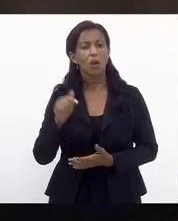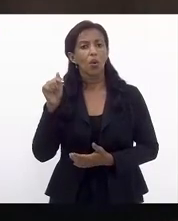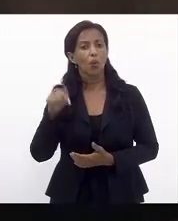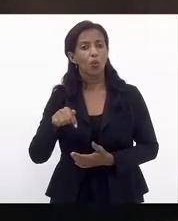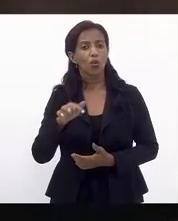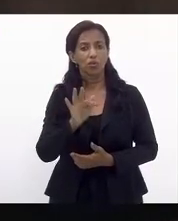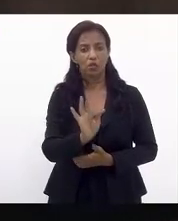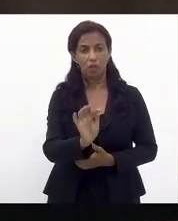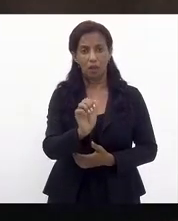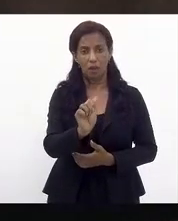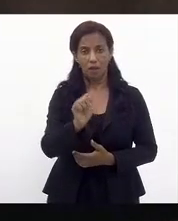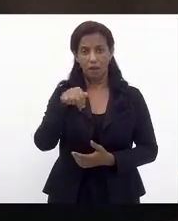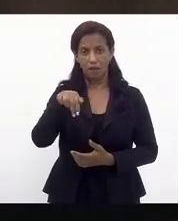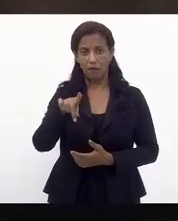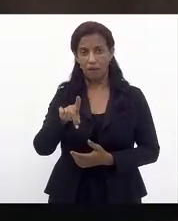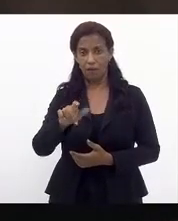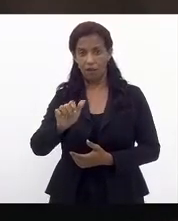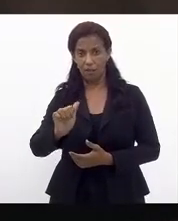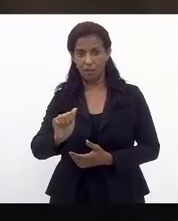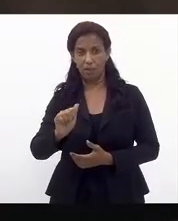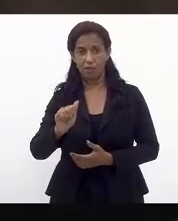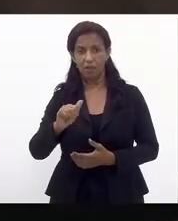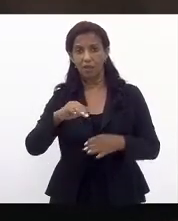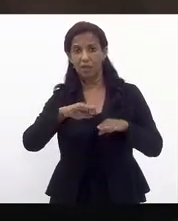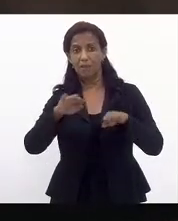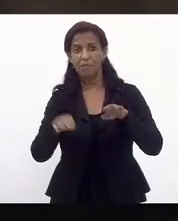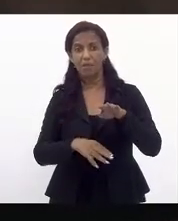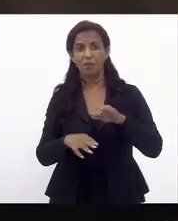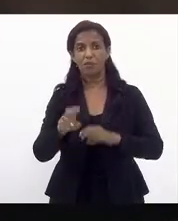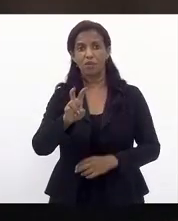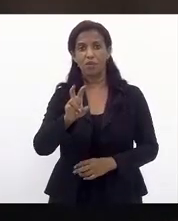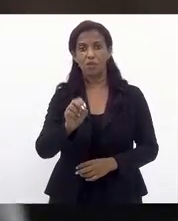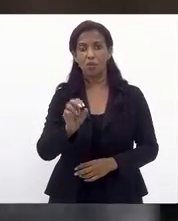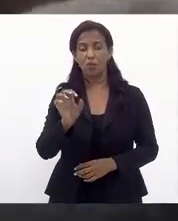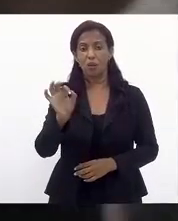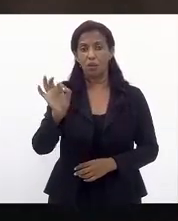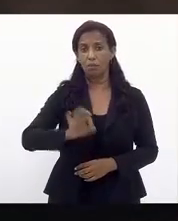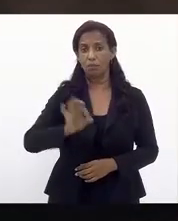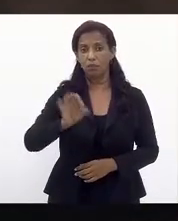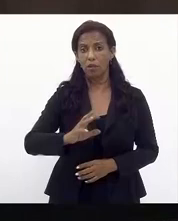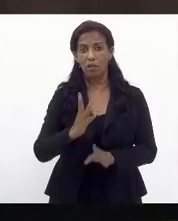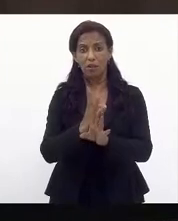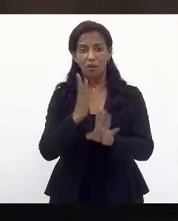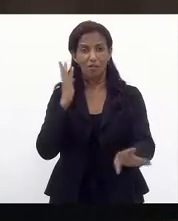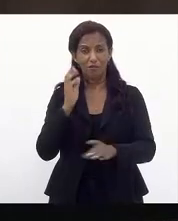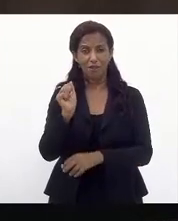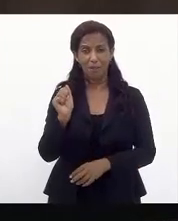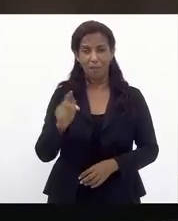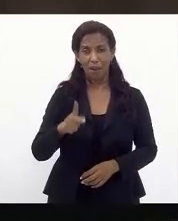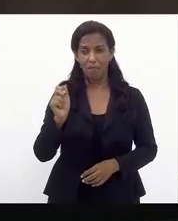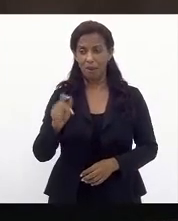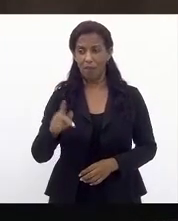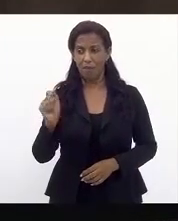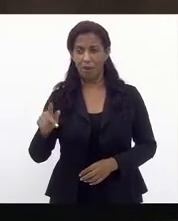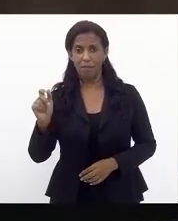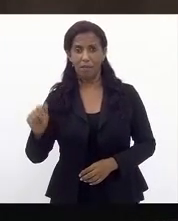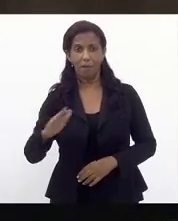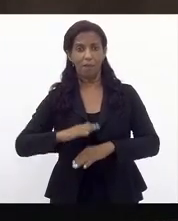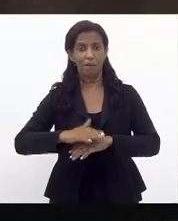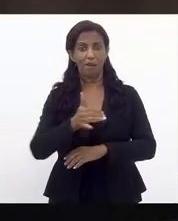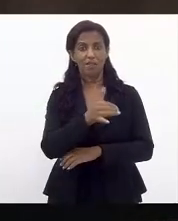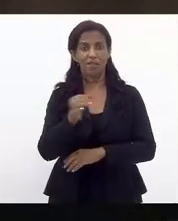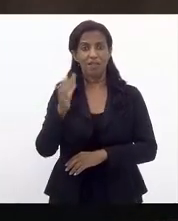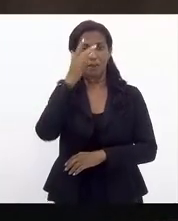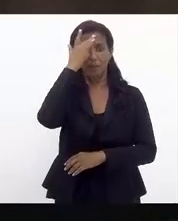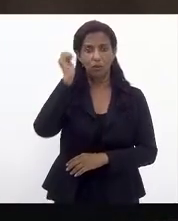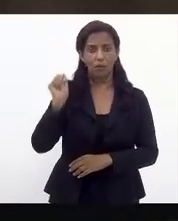Fazenda hoje de auditores fiscais a gente tem menos de cinquenta por cento e tem uma fila de aposentadoria e sem auditores